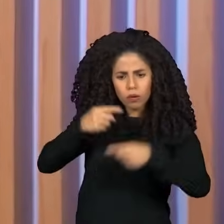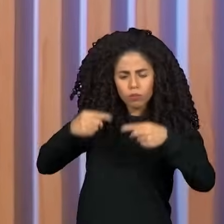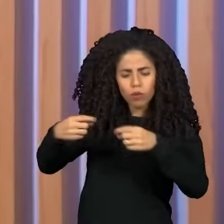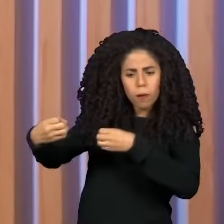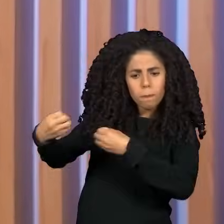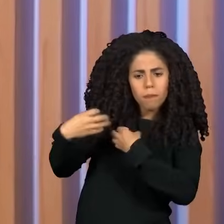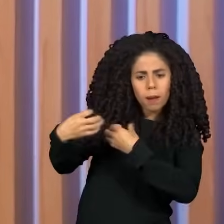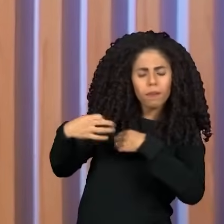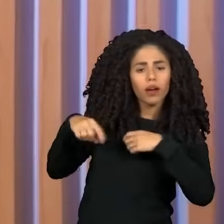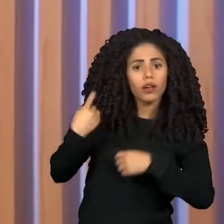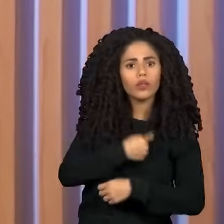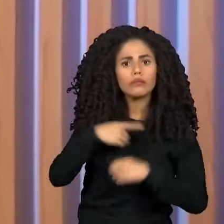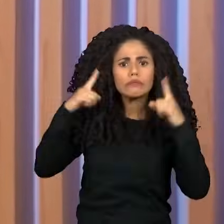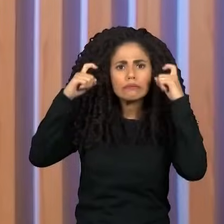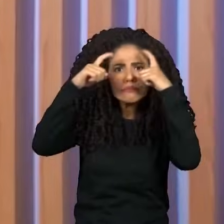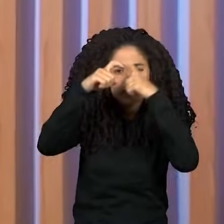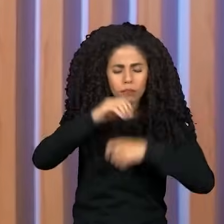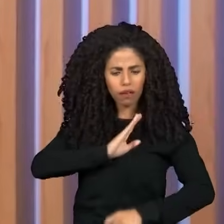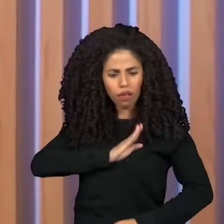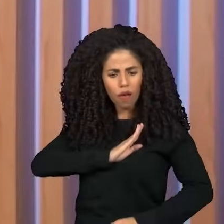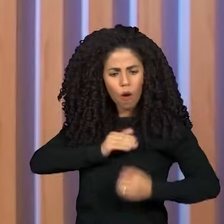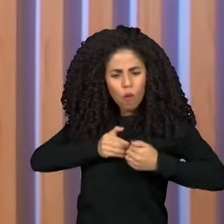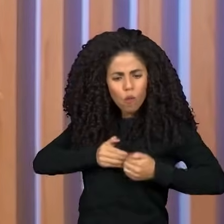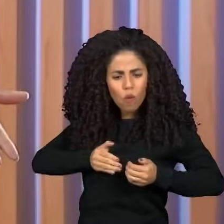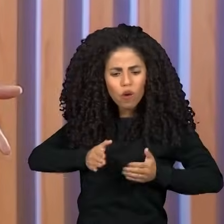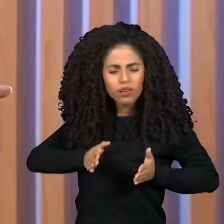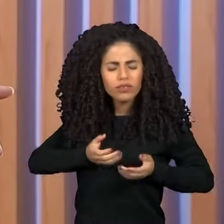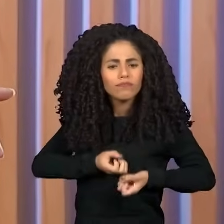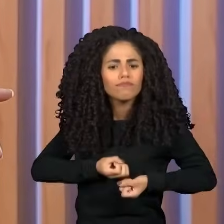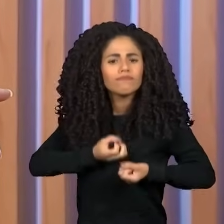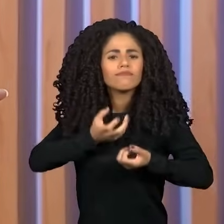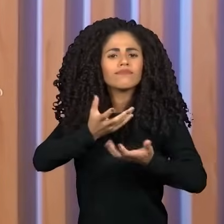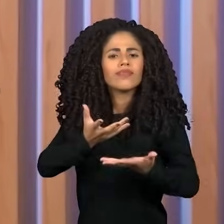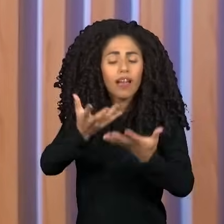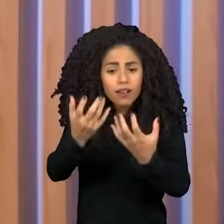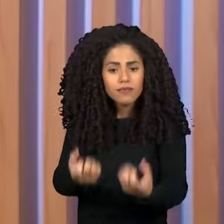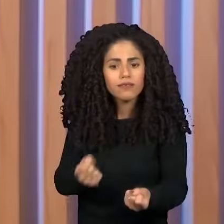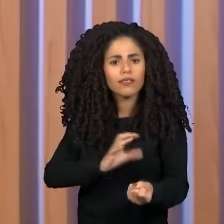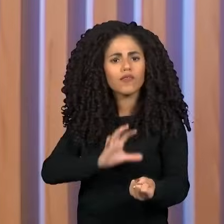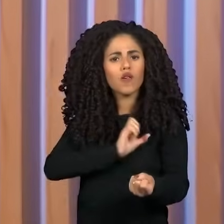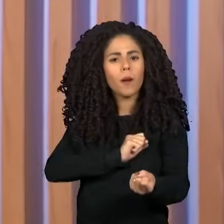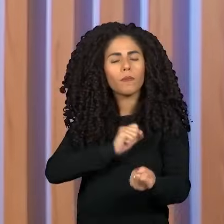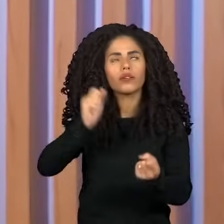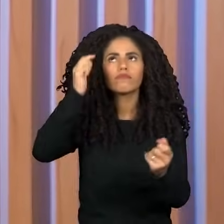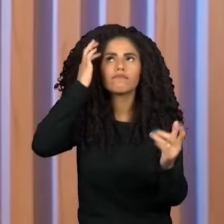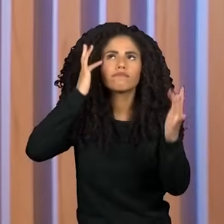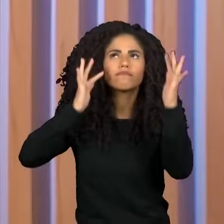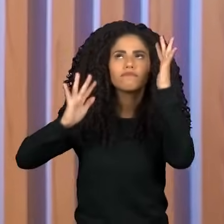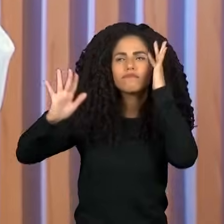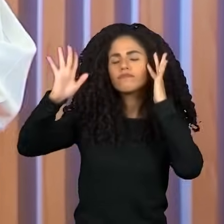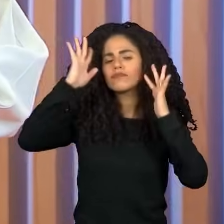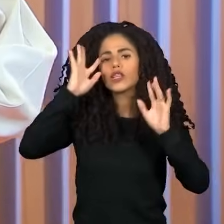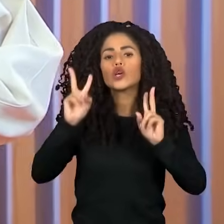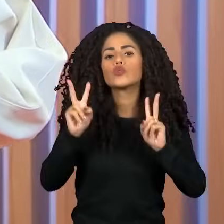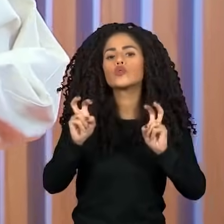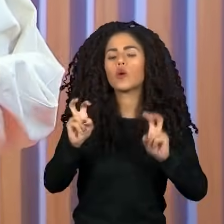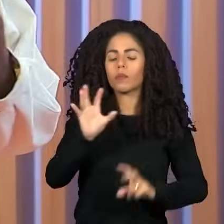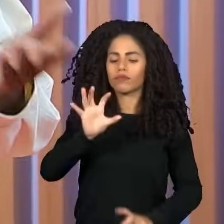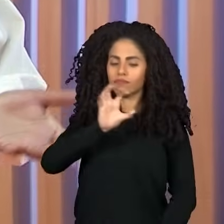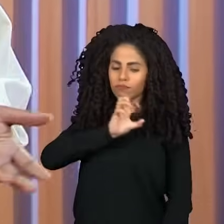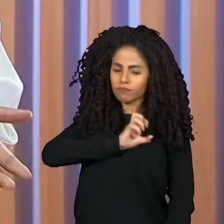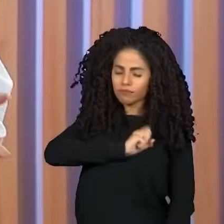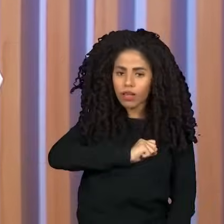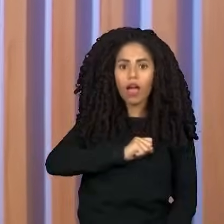termos dificuldade de nos abrir e nos entregar a ele? Muitos pensadores já teorizaram sobre esse tema.